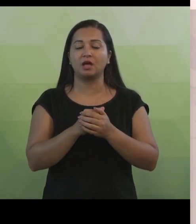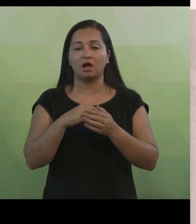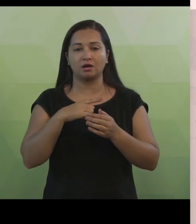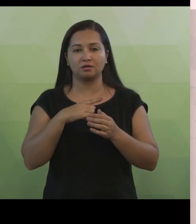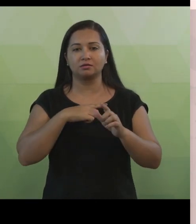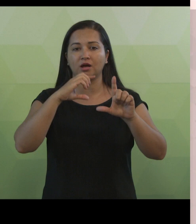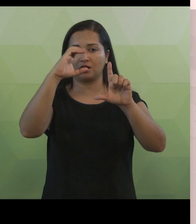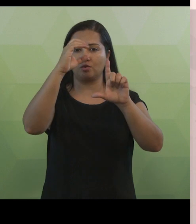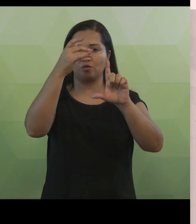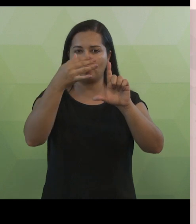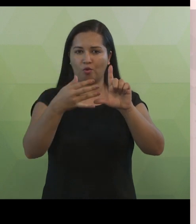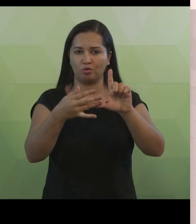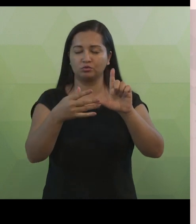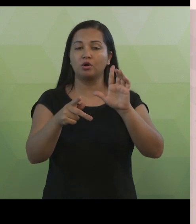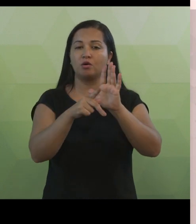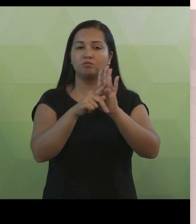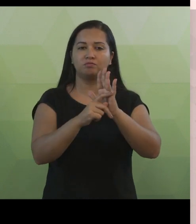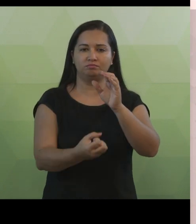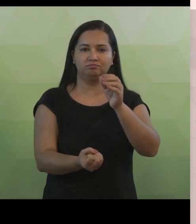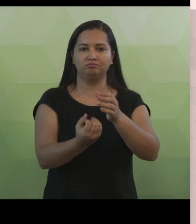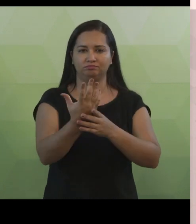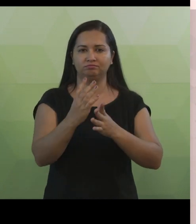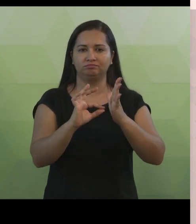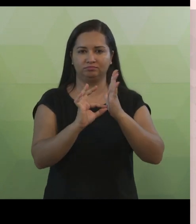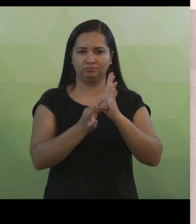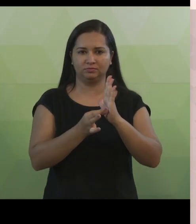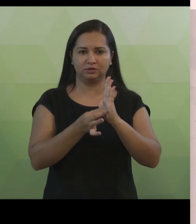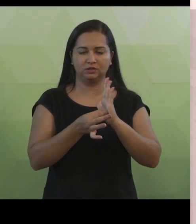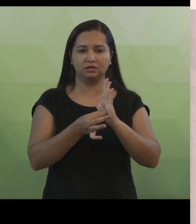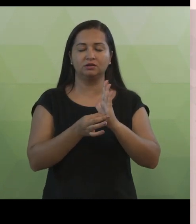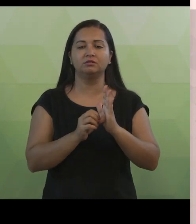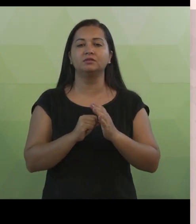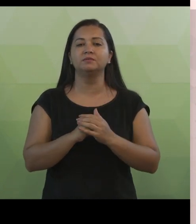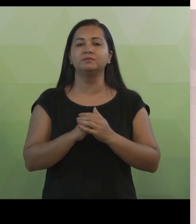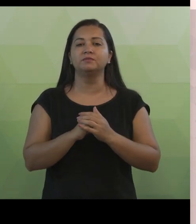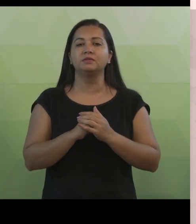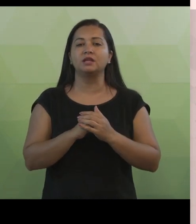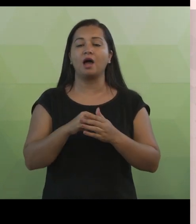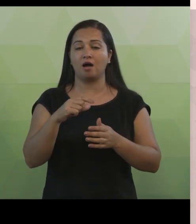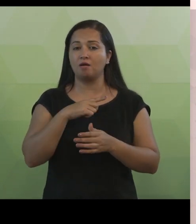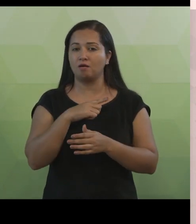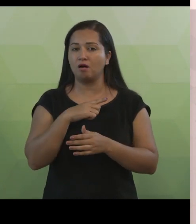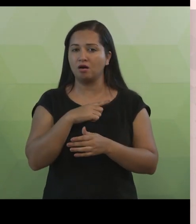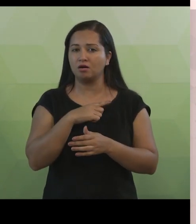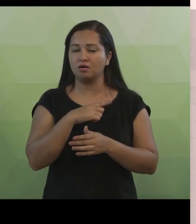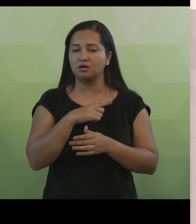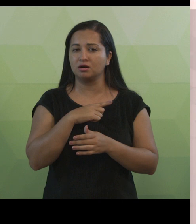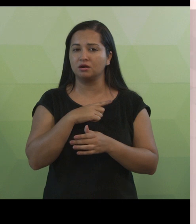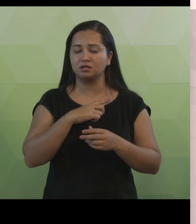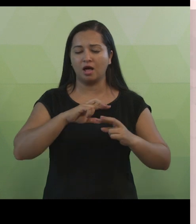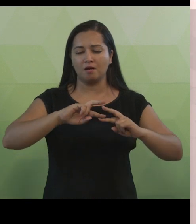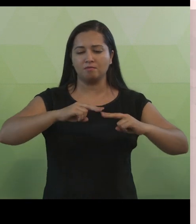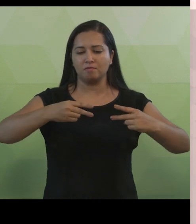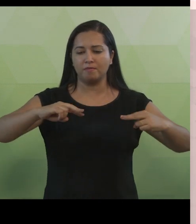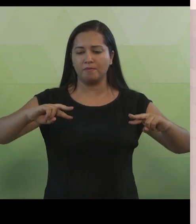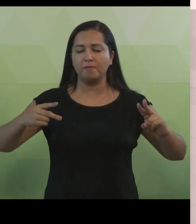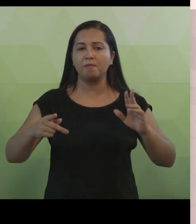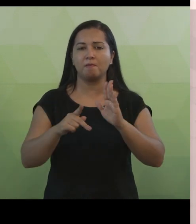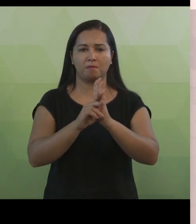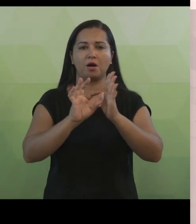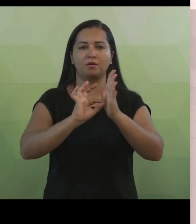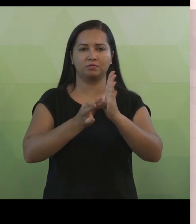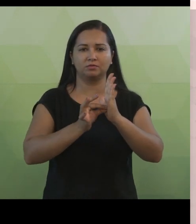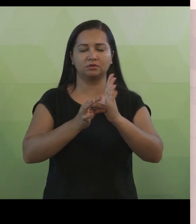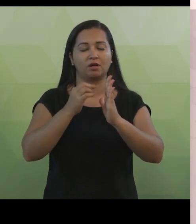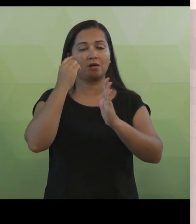binário gerado pelo compilador Java que será interpretado pela máquina virtual Java. Logo, podemos dizer